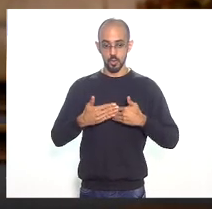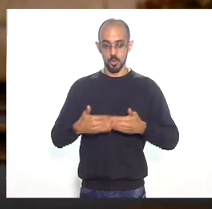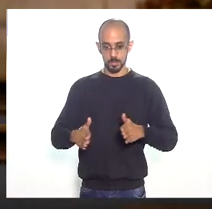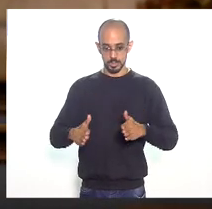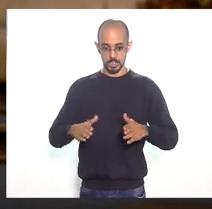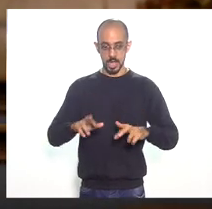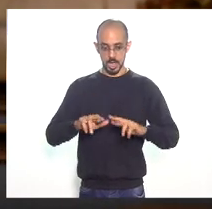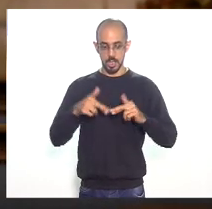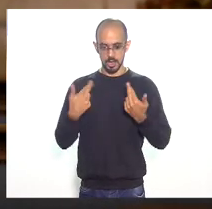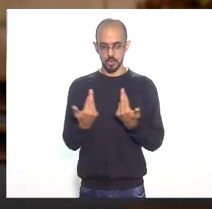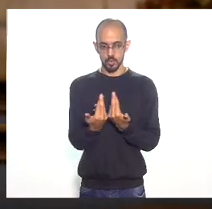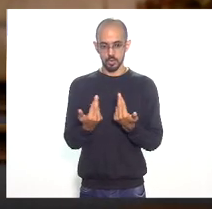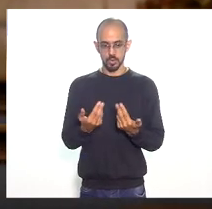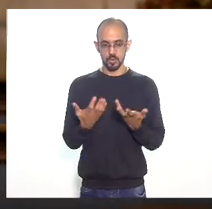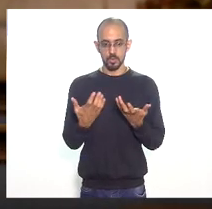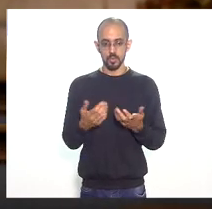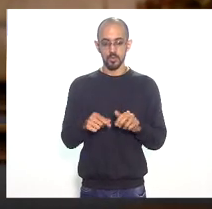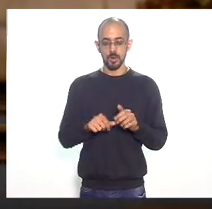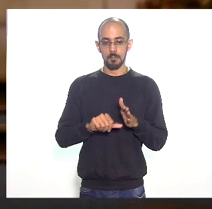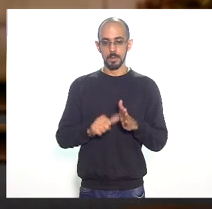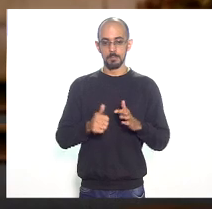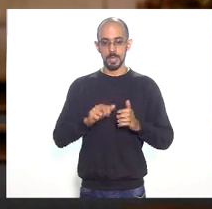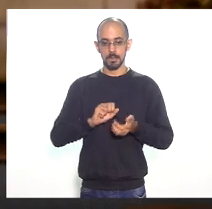em relação à primeira mensagem,